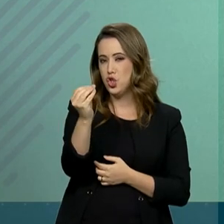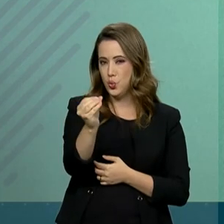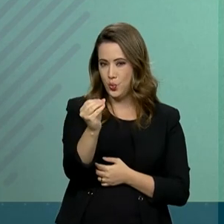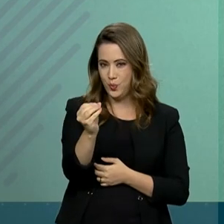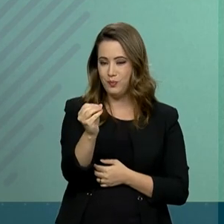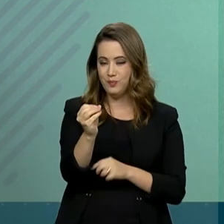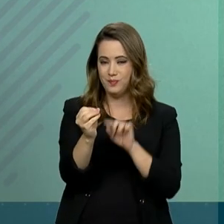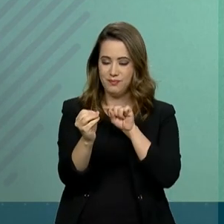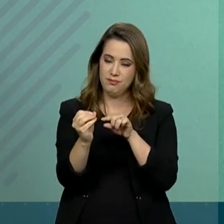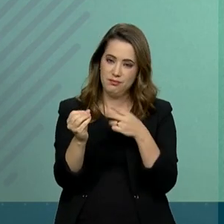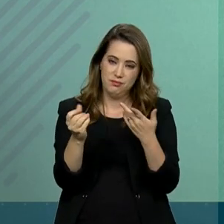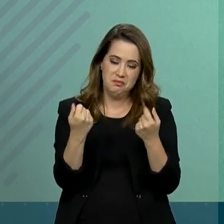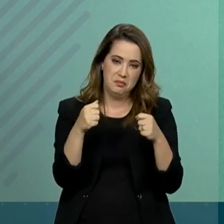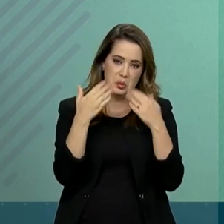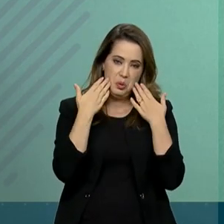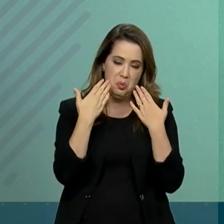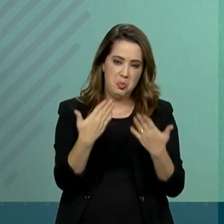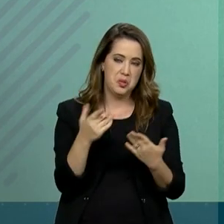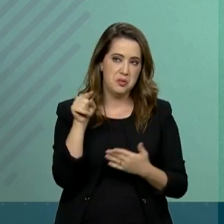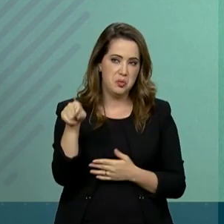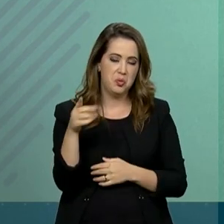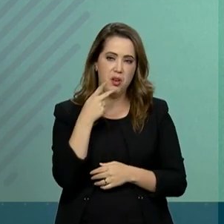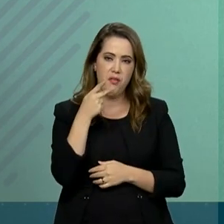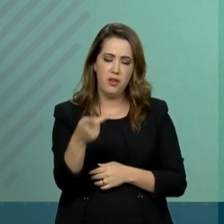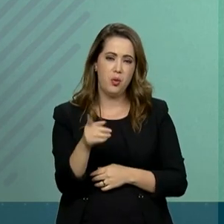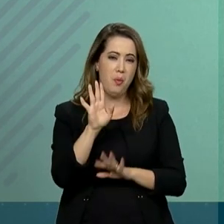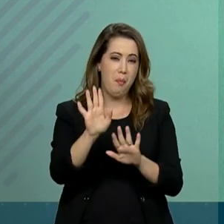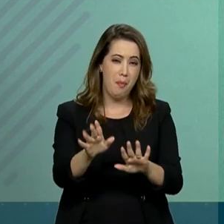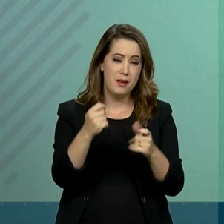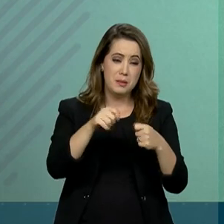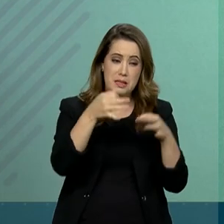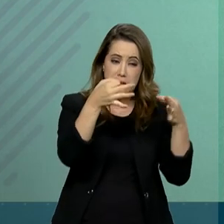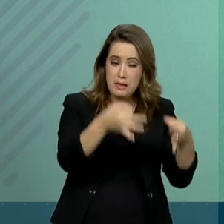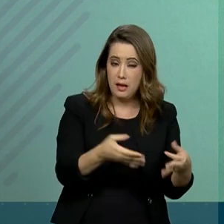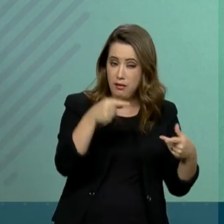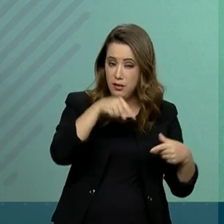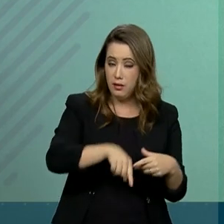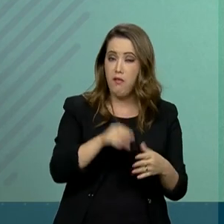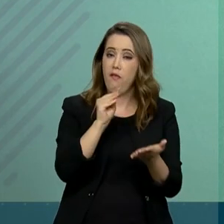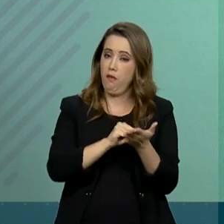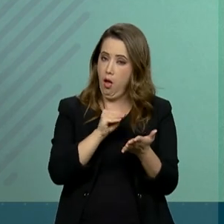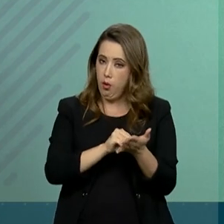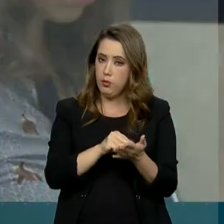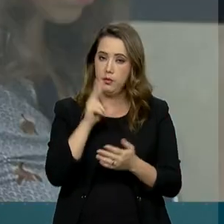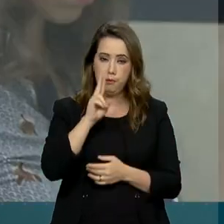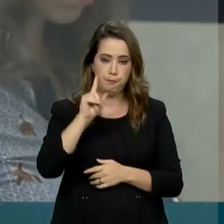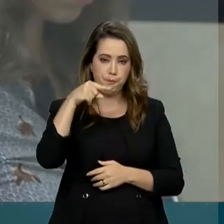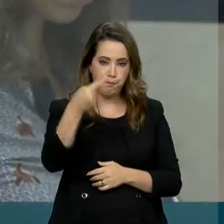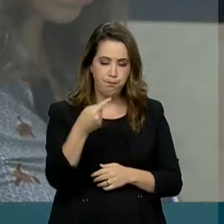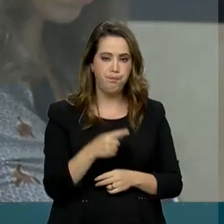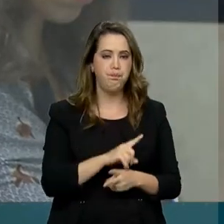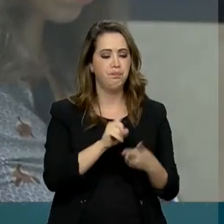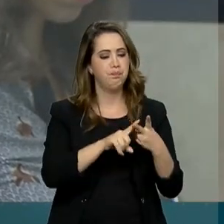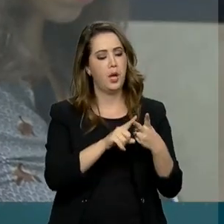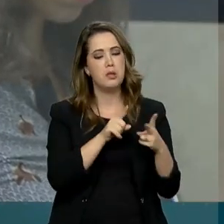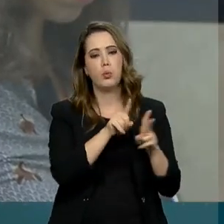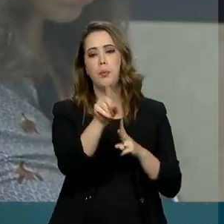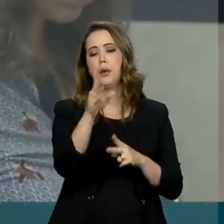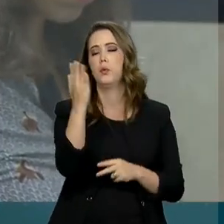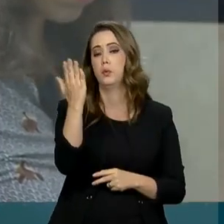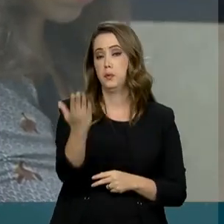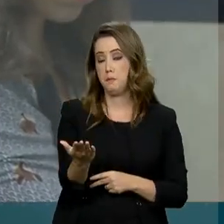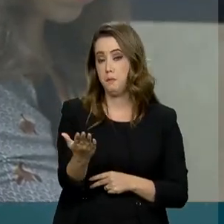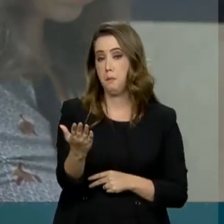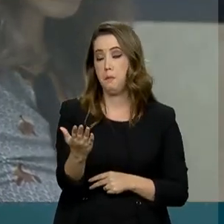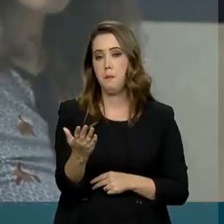troca ou não nós a comunicaremos a vocês em uma segunda pergunta em relação a um